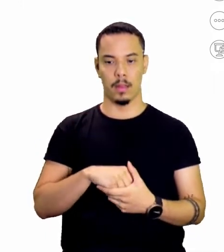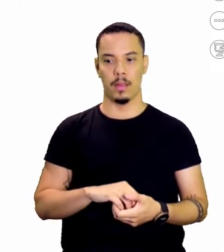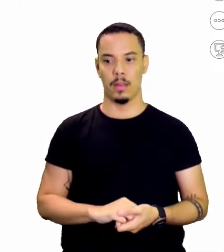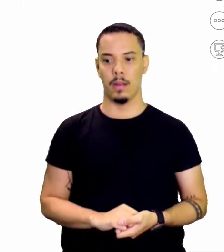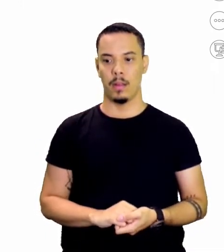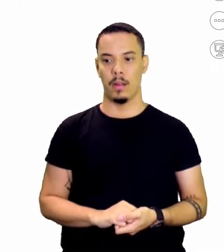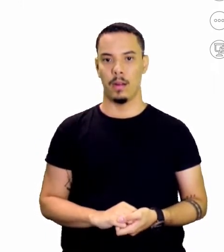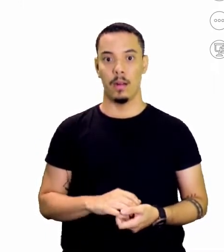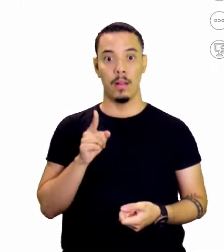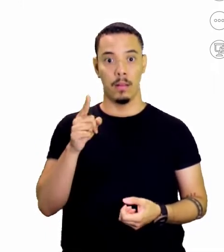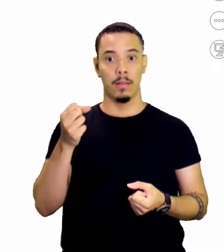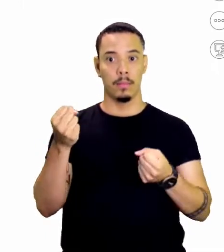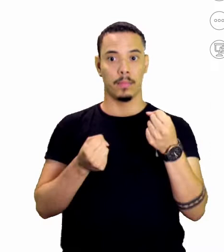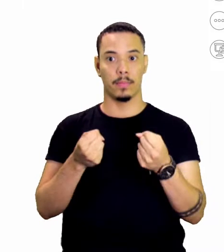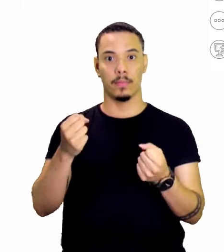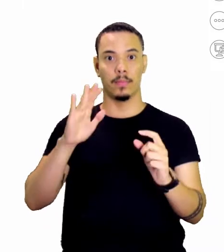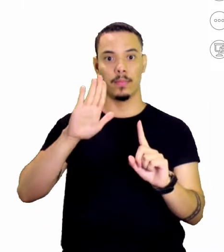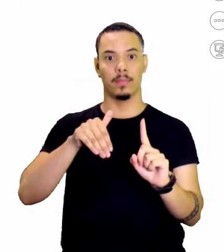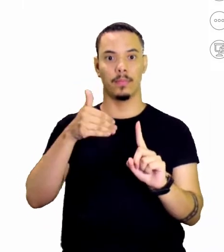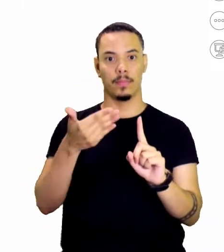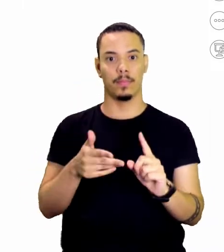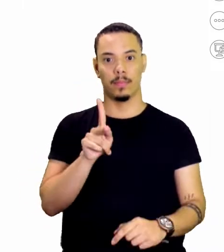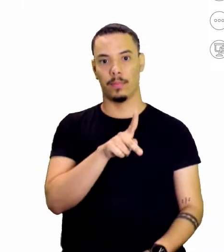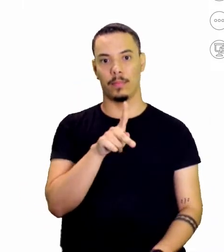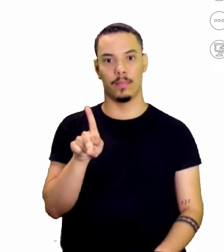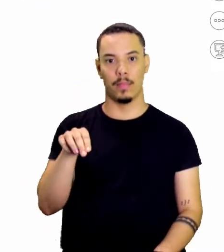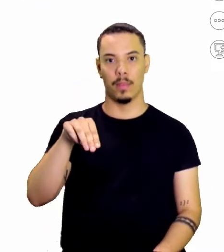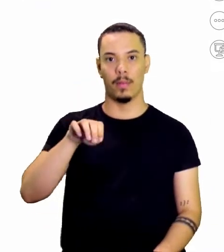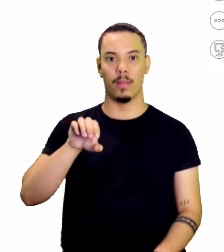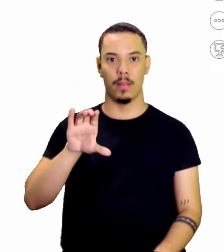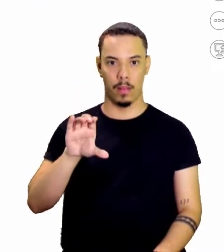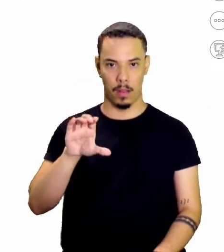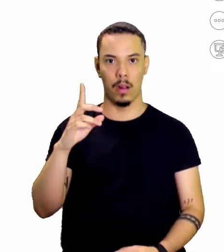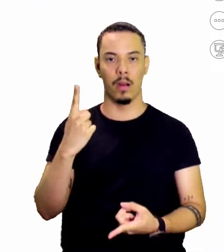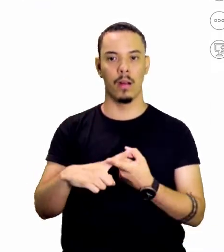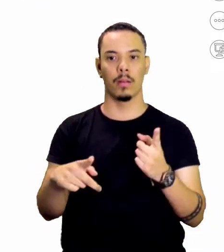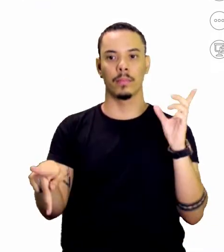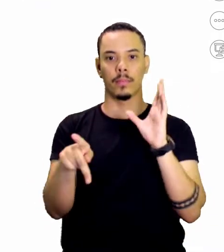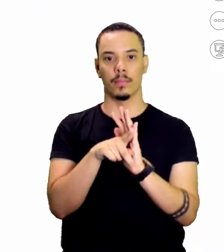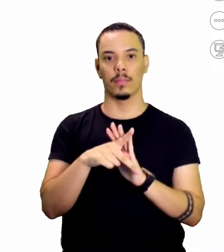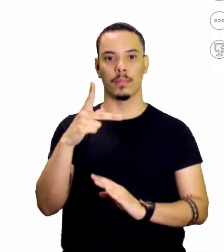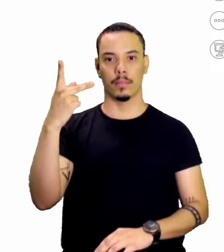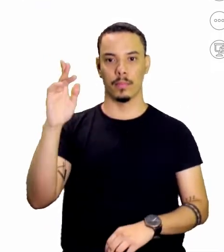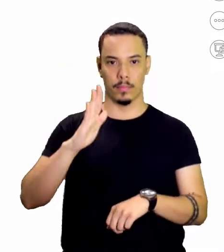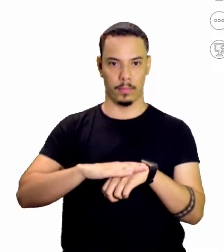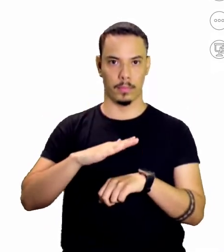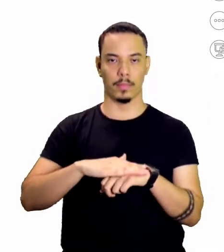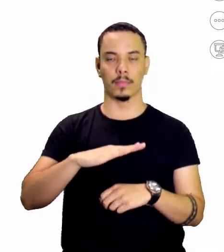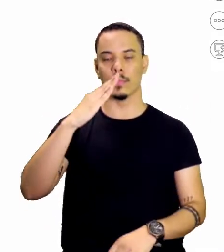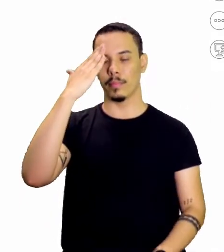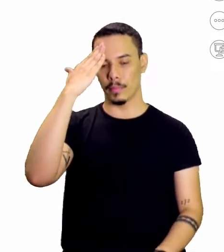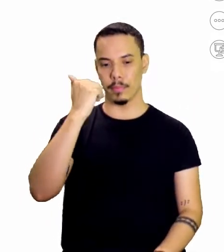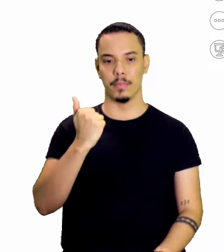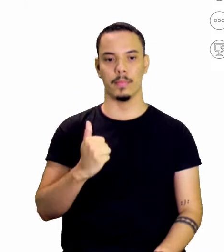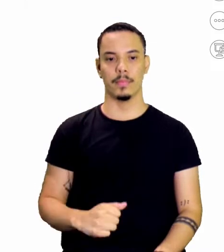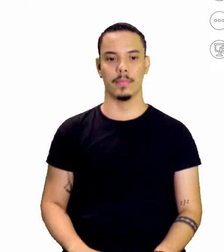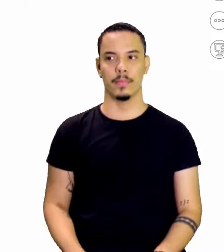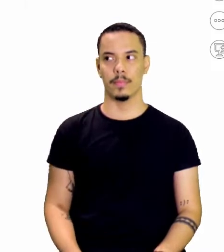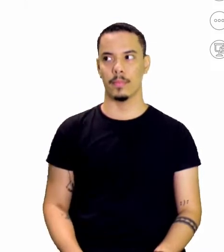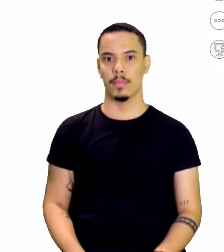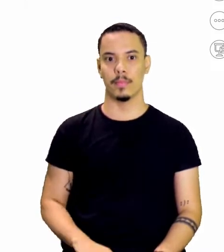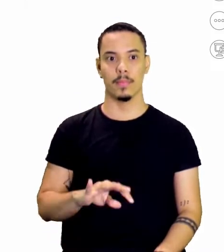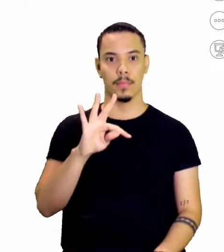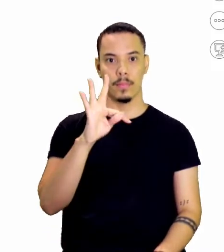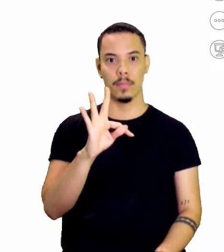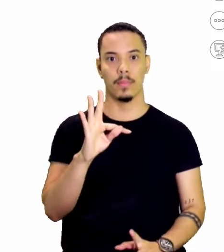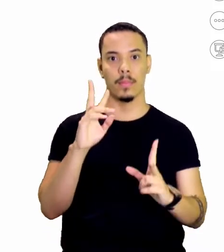Nós é homenagem para o seu Mac propriedade dele eu acho que é